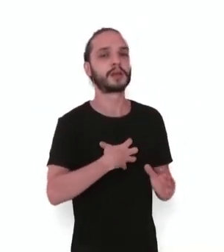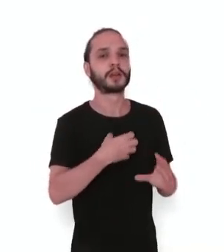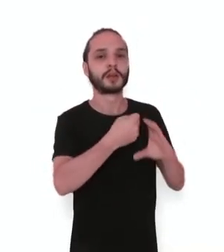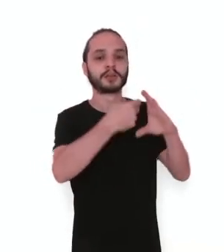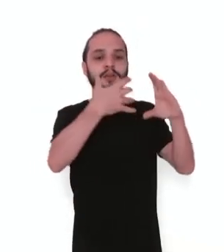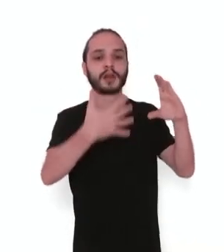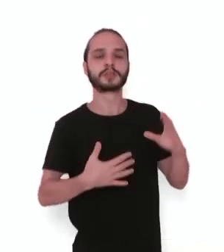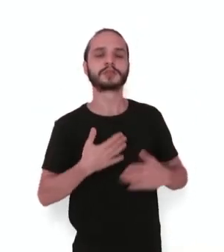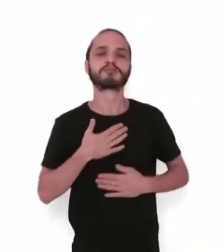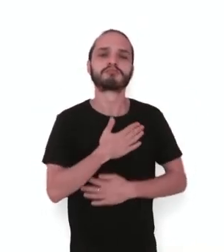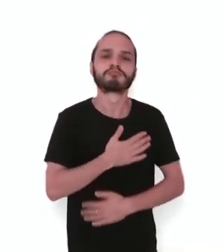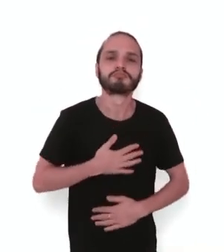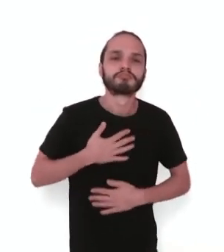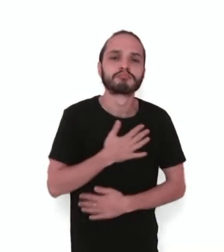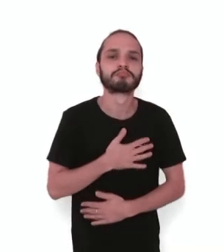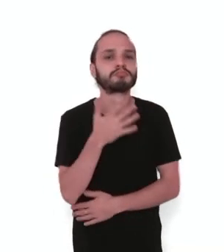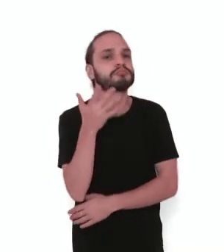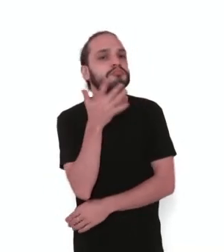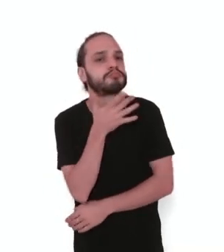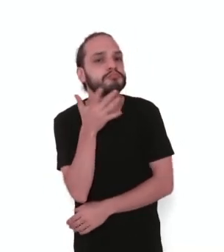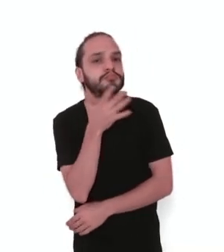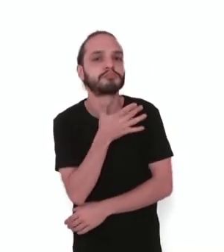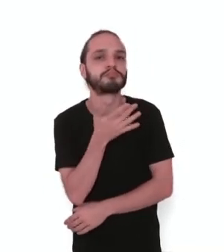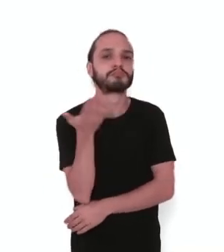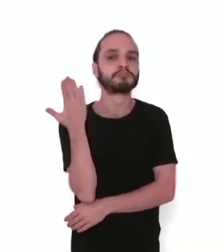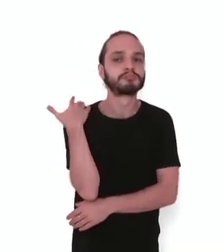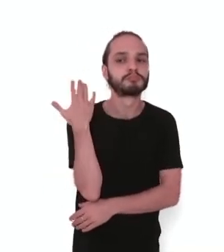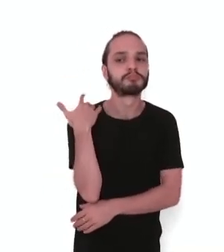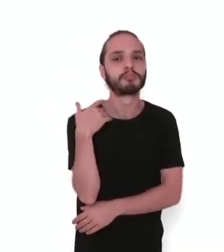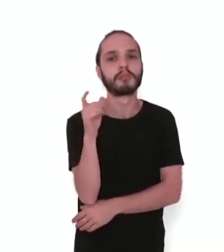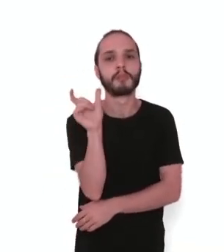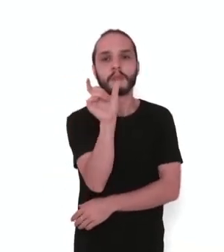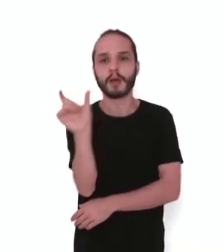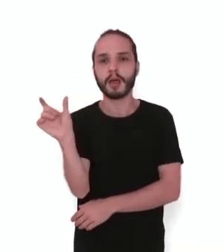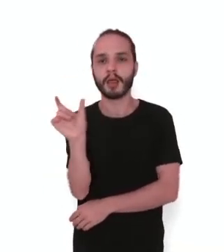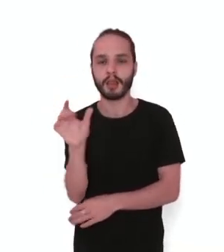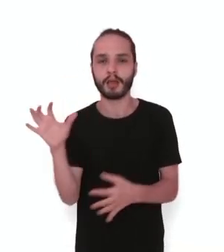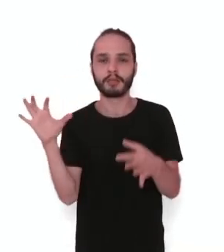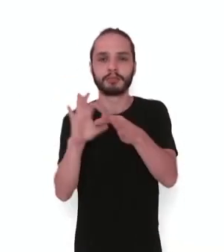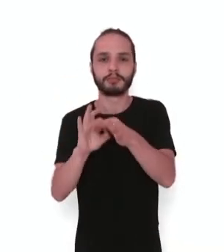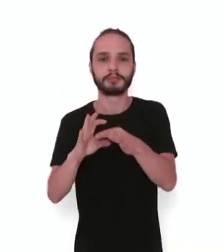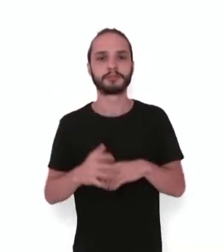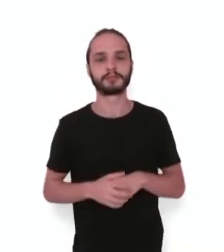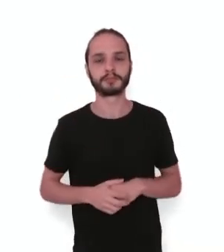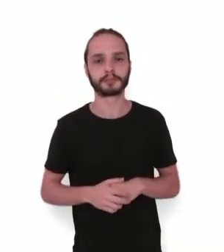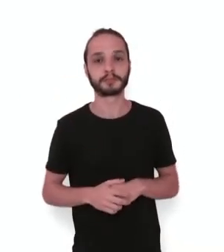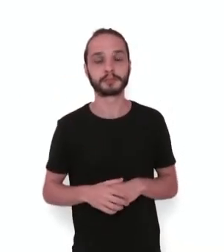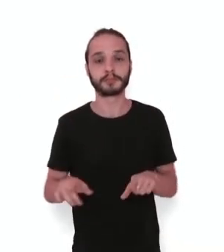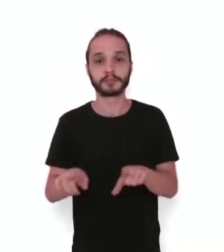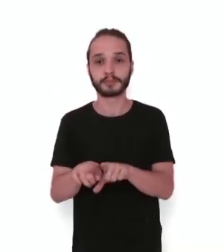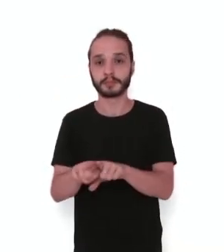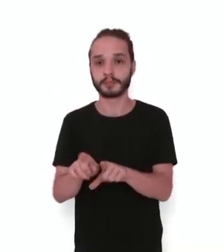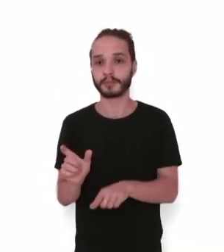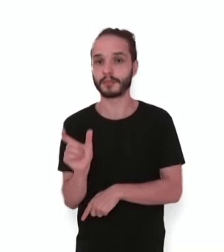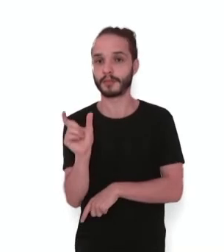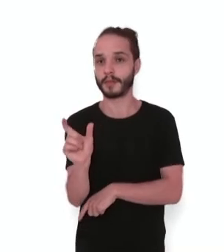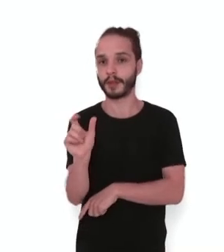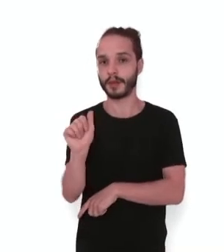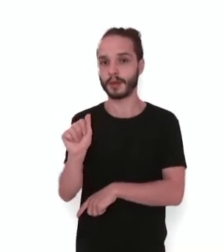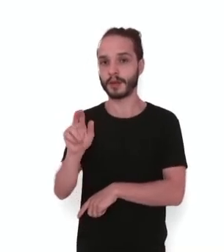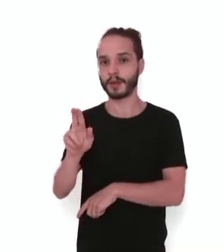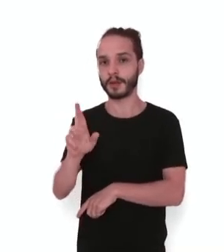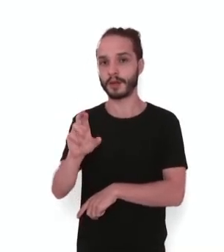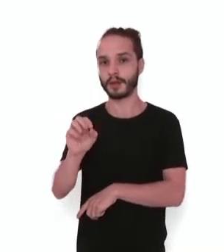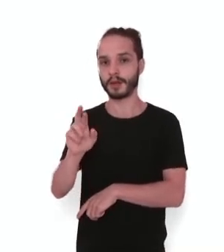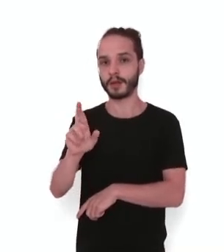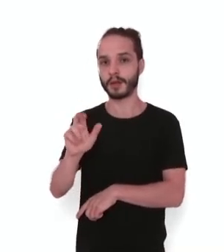de prazerosa, no sentido de satisfação para as palavras dadas. Já o termo aurora se refere ao despertar